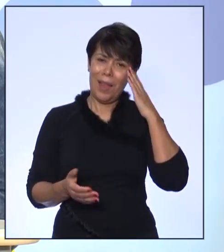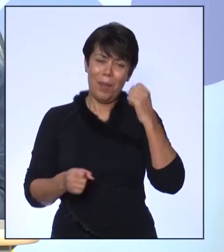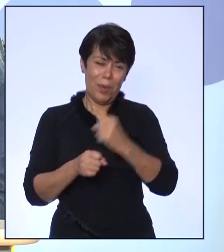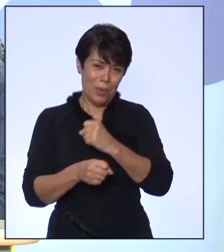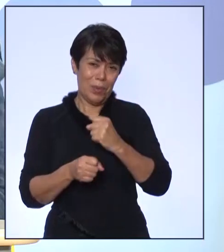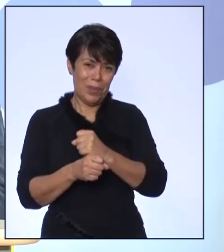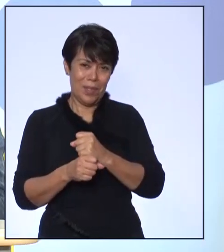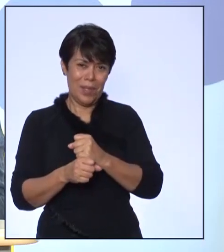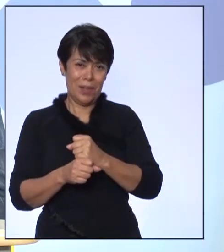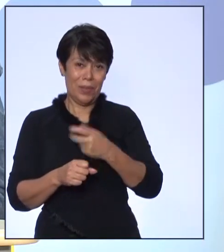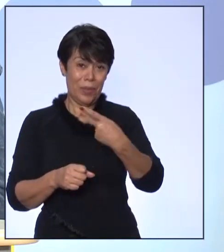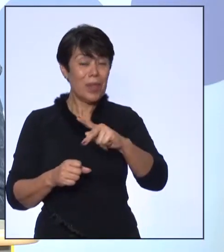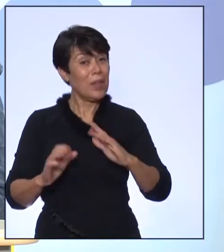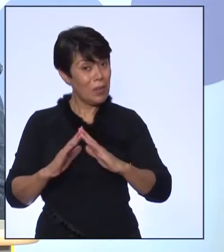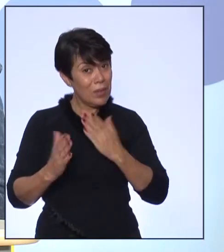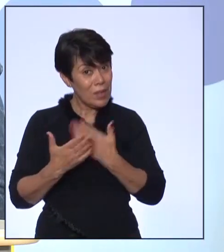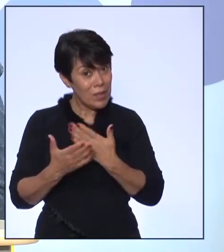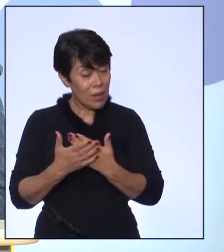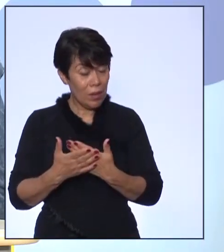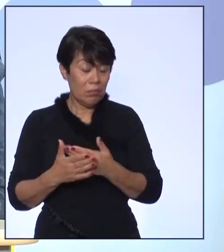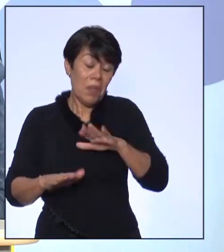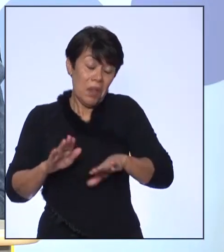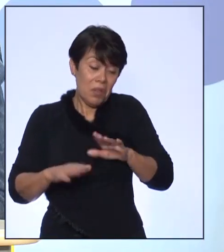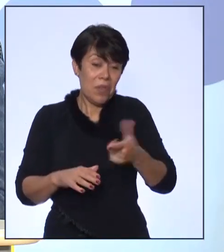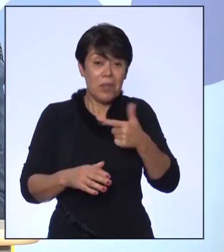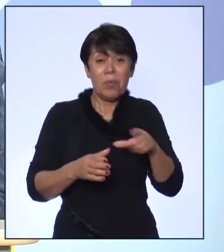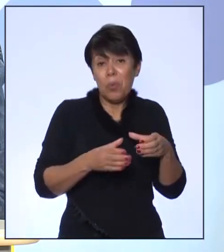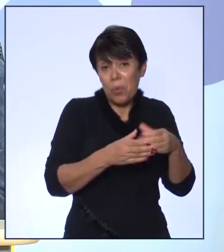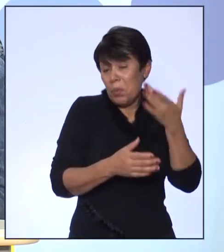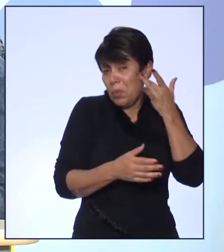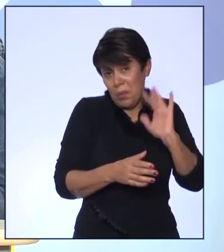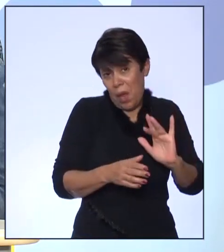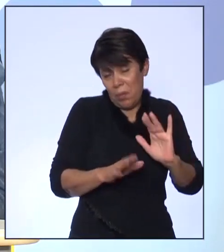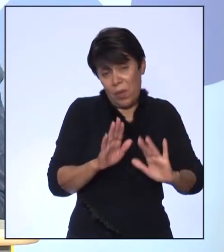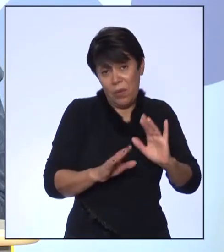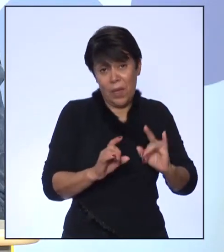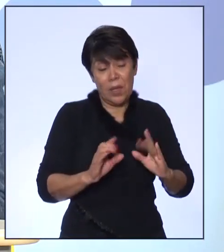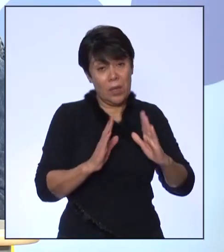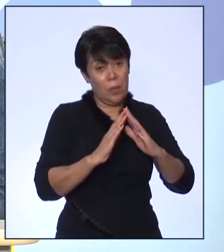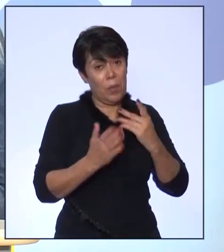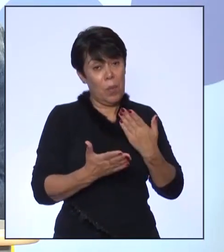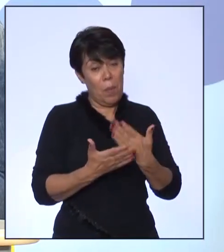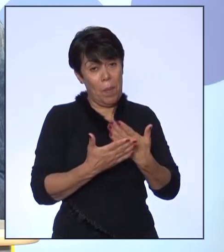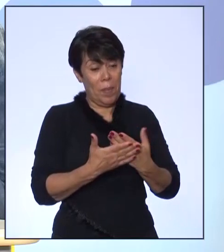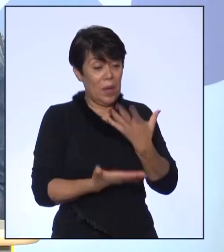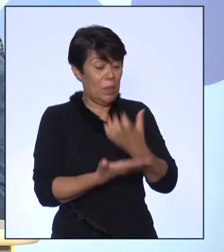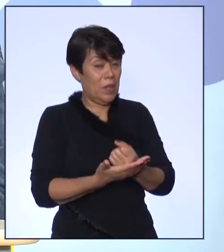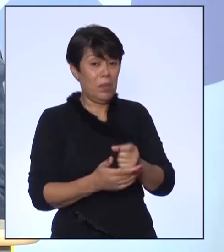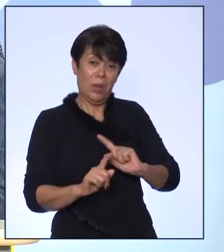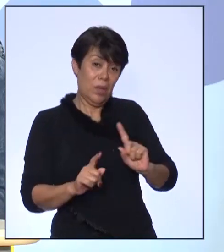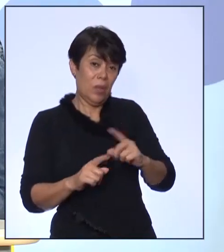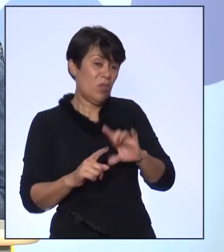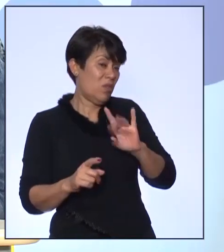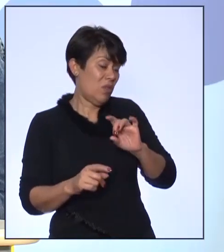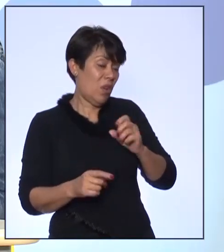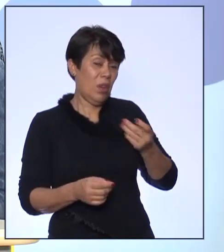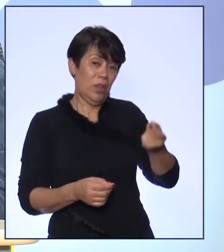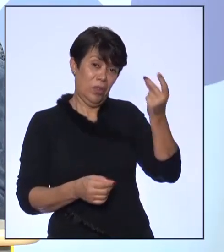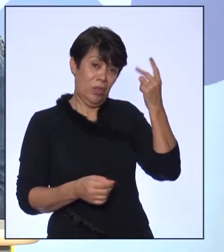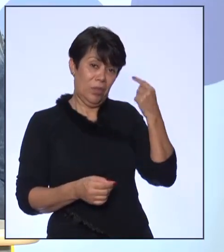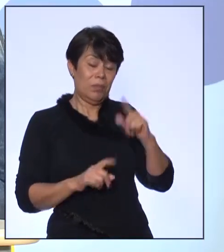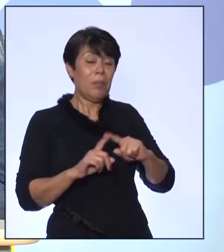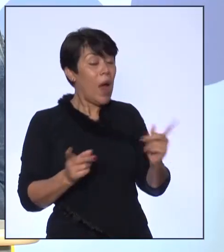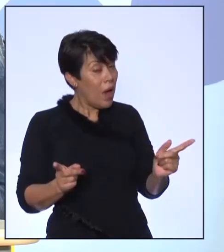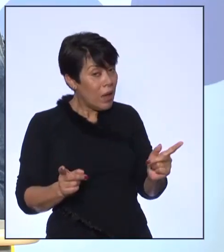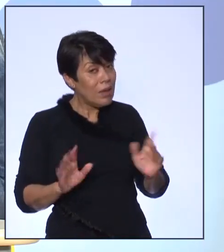tal. Às vezes pode ser que ela, como a professora citou, pode ser que ela não seja aí um prédio tombado, né, um patrimônio tombado. Entretanto,